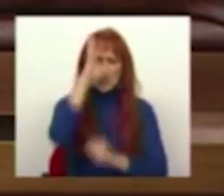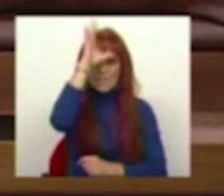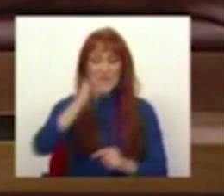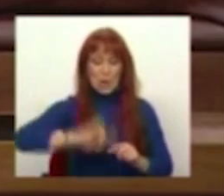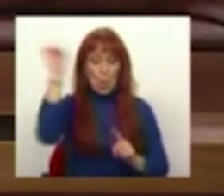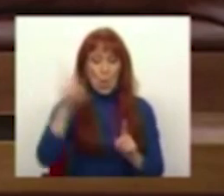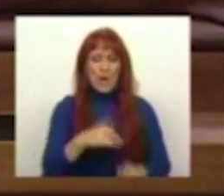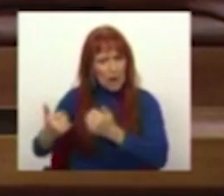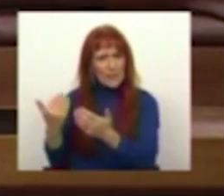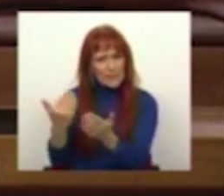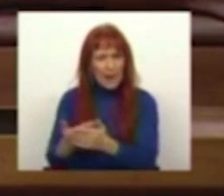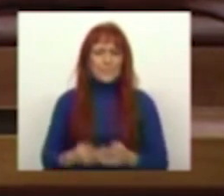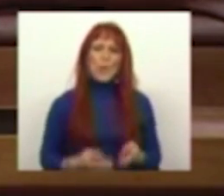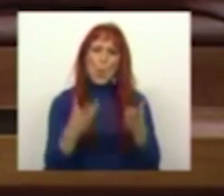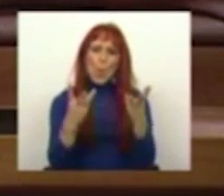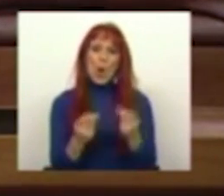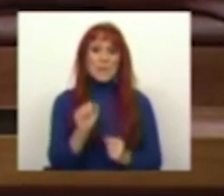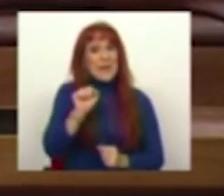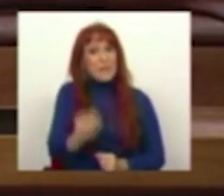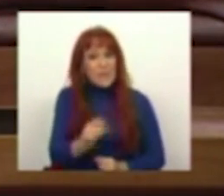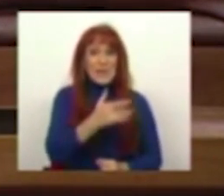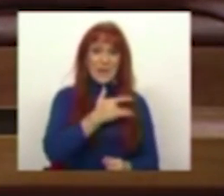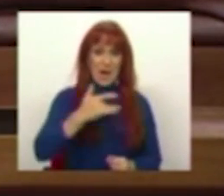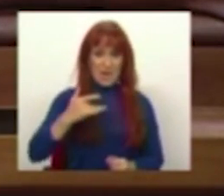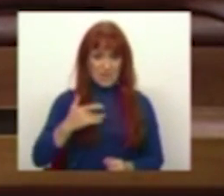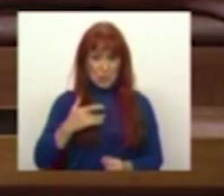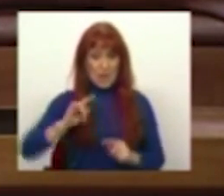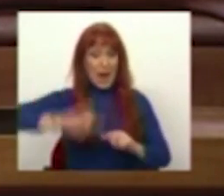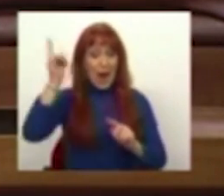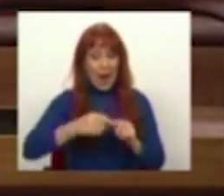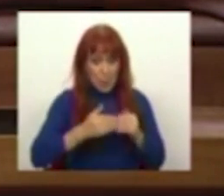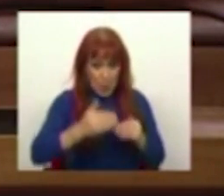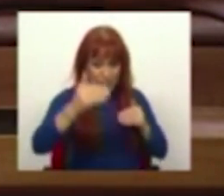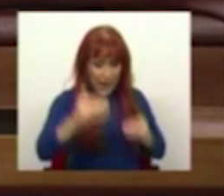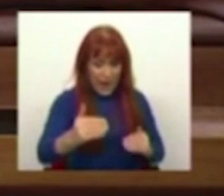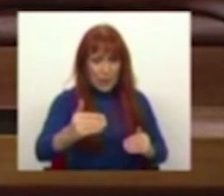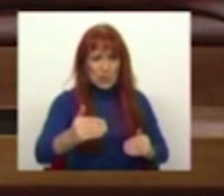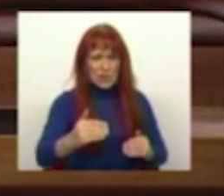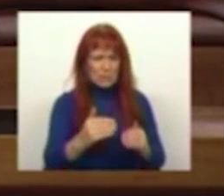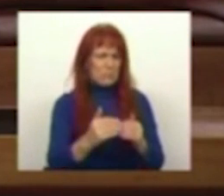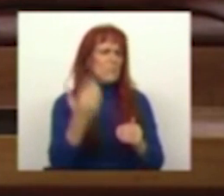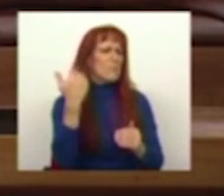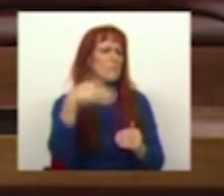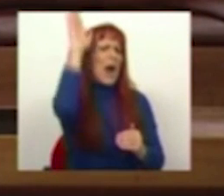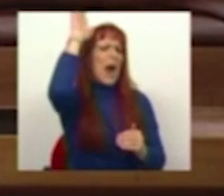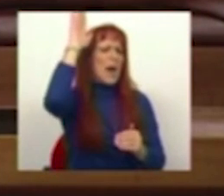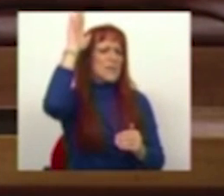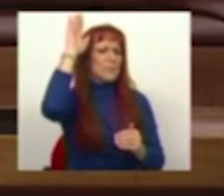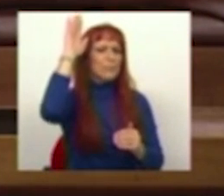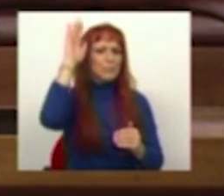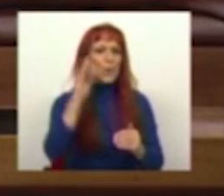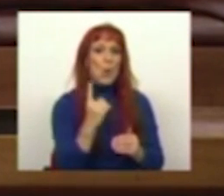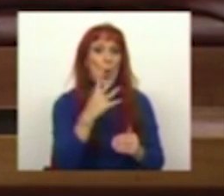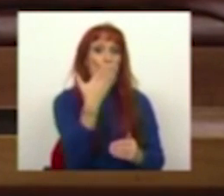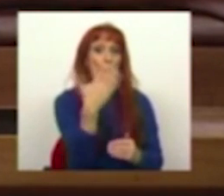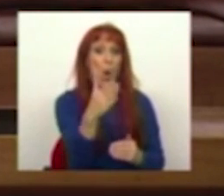para 2020. O Orçamento da Saúde para este ano ascende a mais de